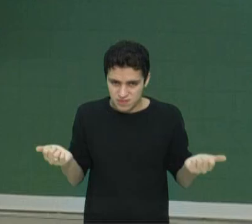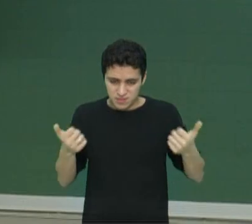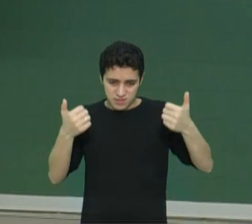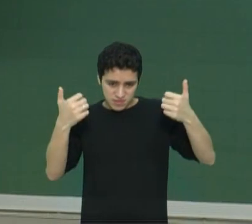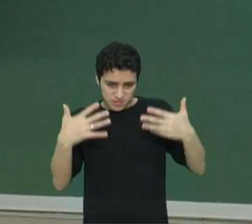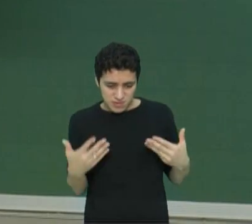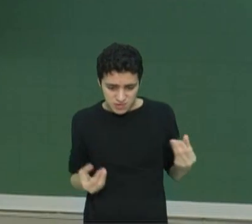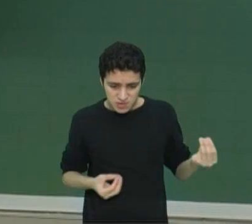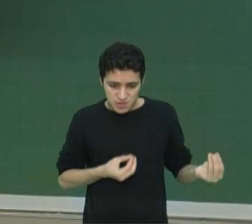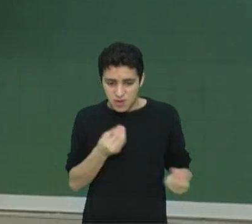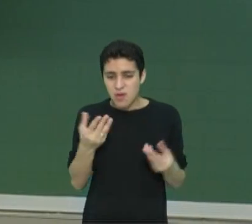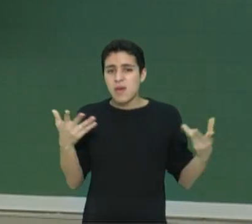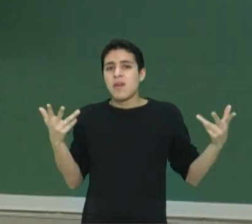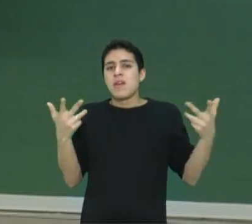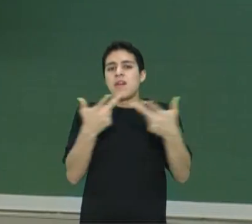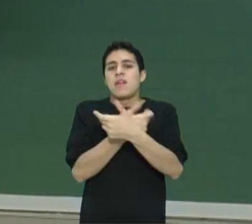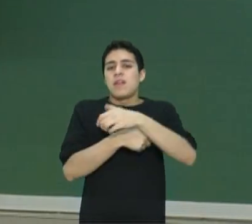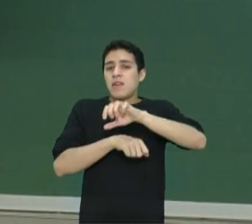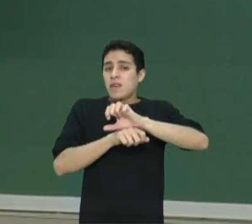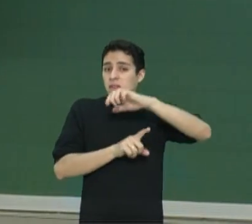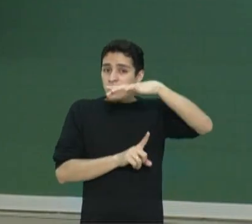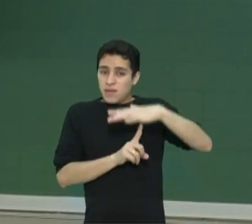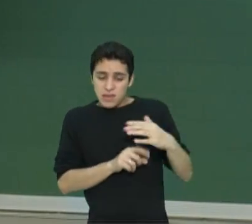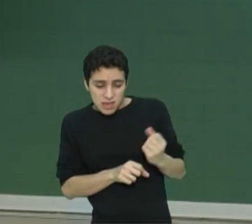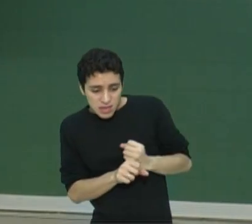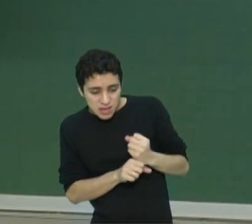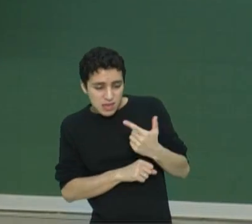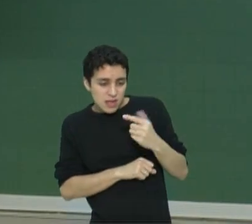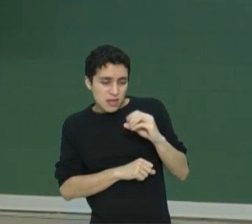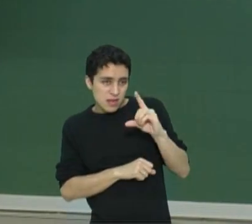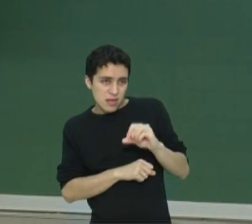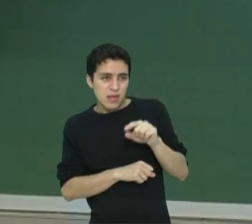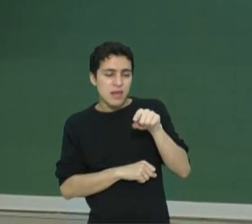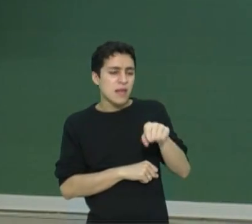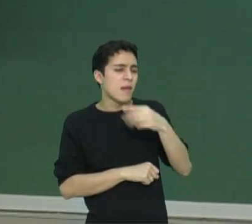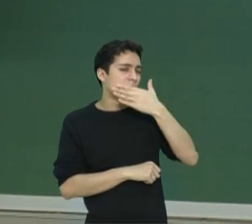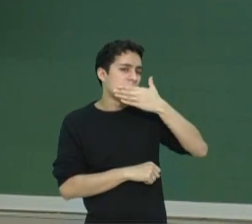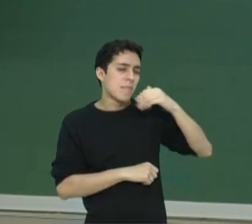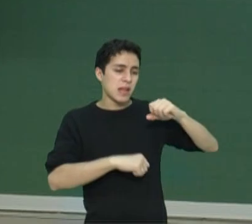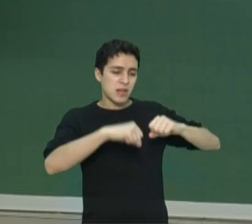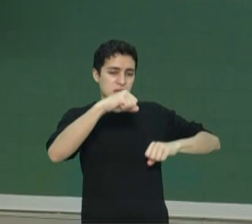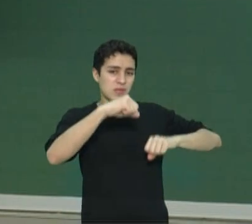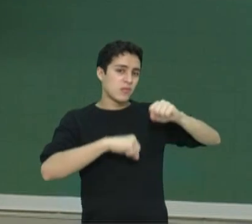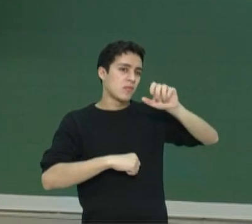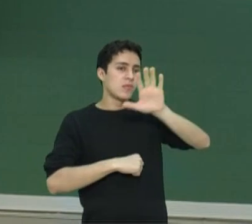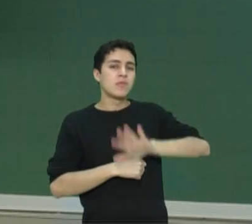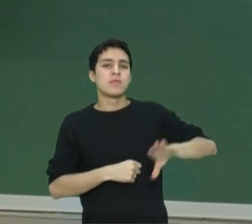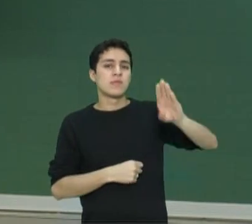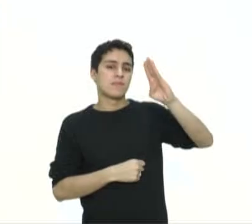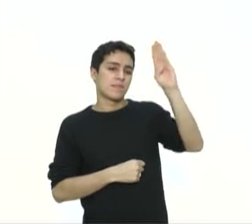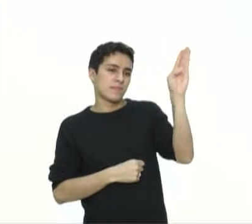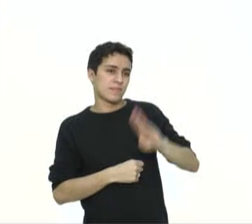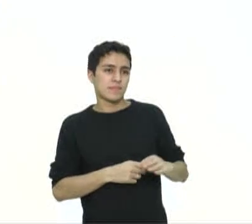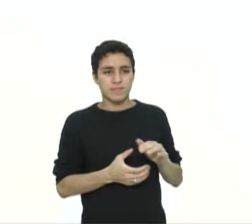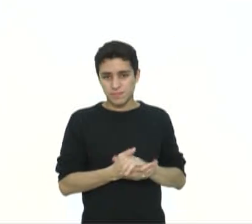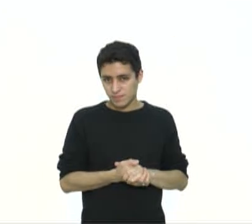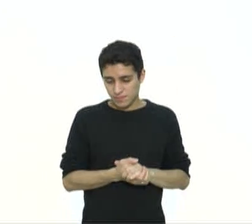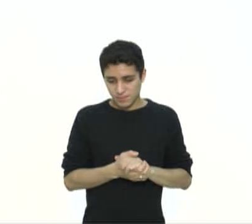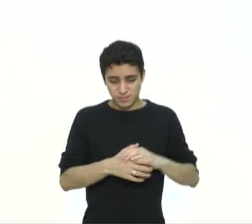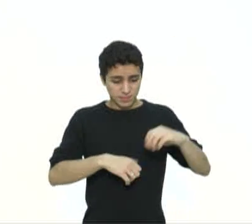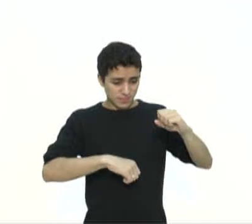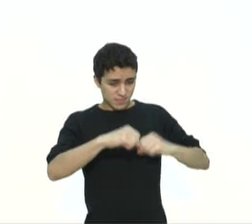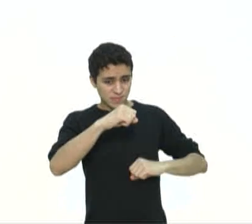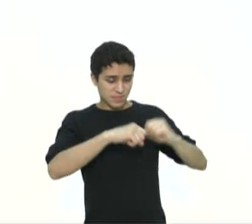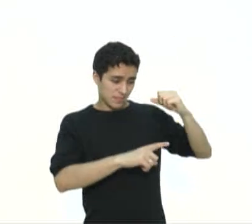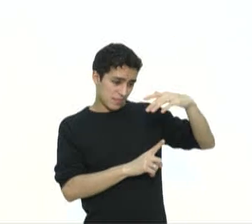falar um pouquinho do nosso glorioso estado do Paraná que em 2019 foi considerada a melhor indústria do Brasil indústria do Paraná mantém